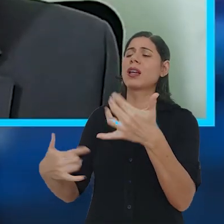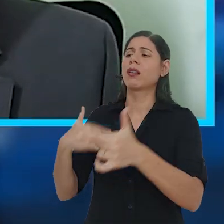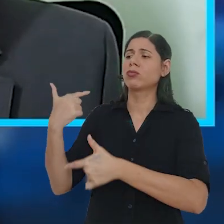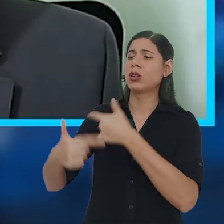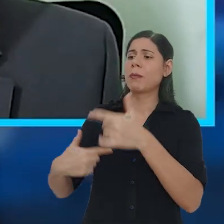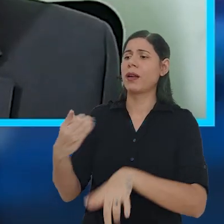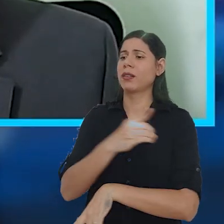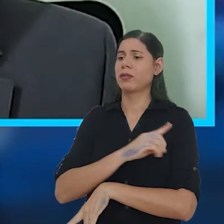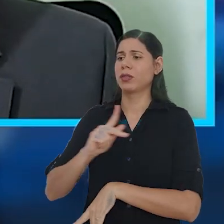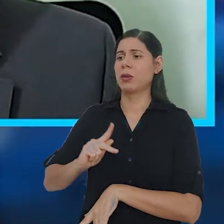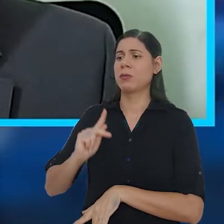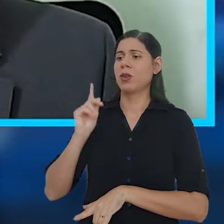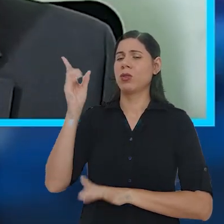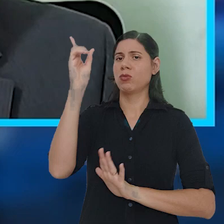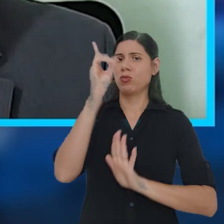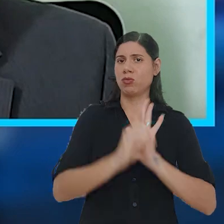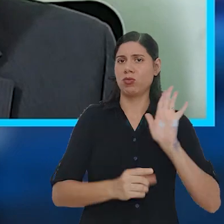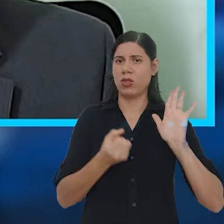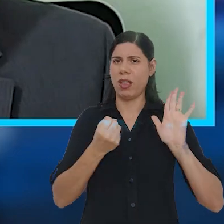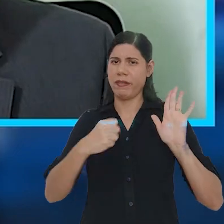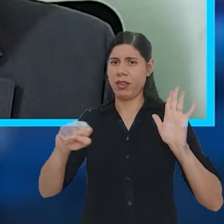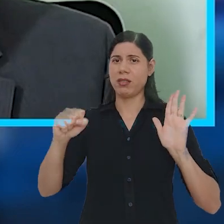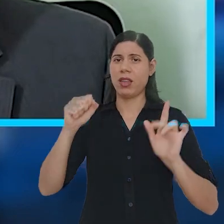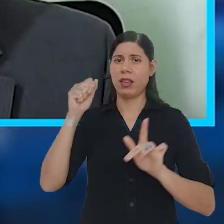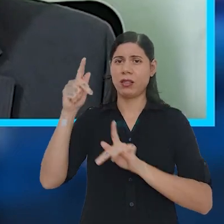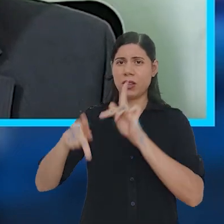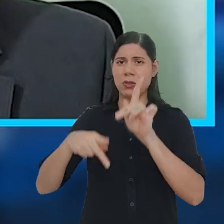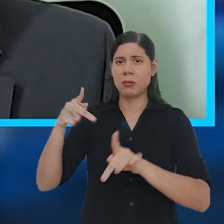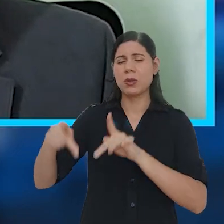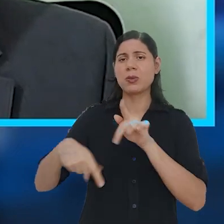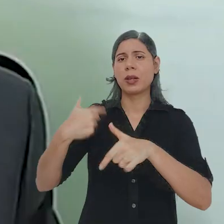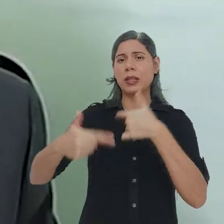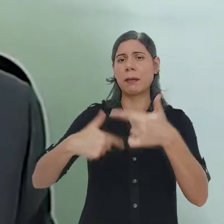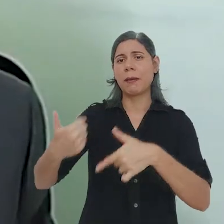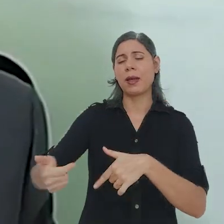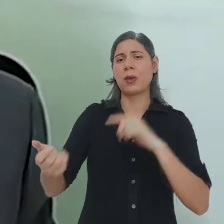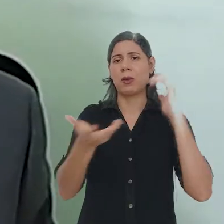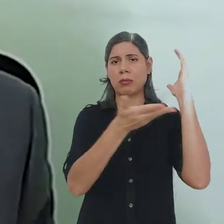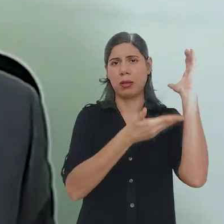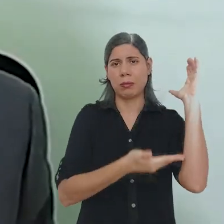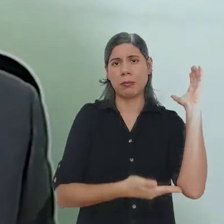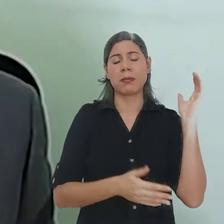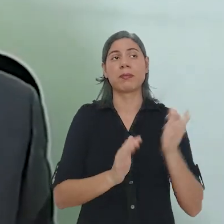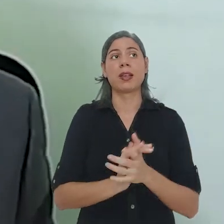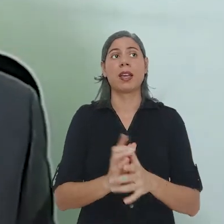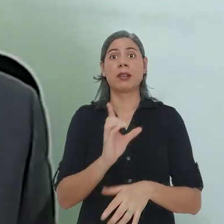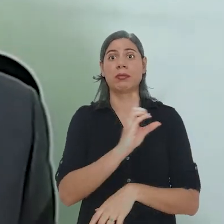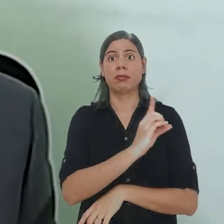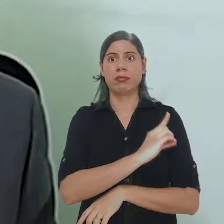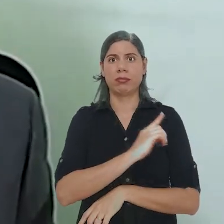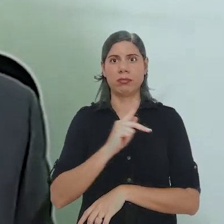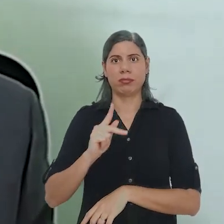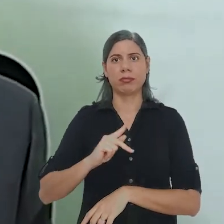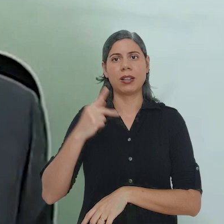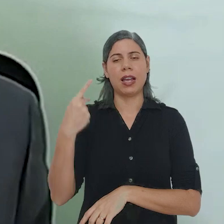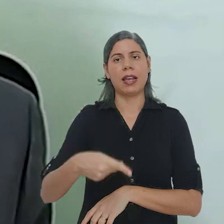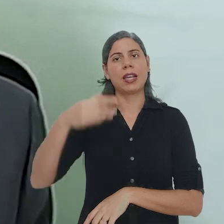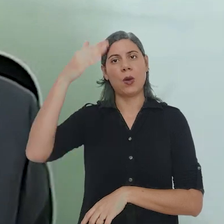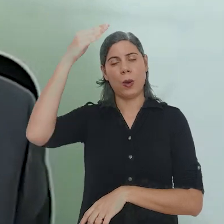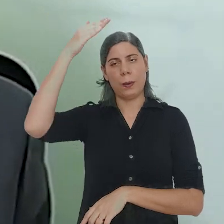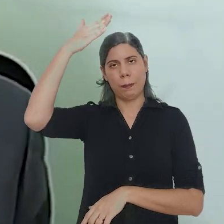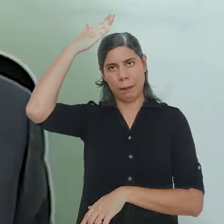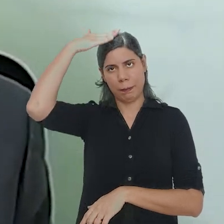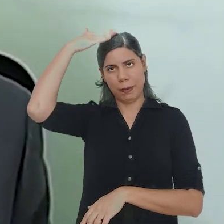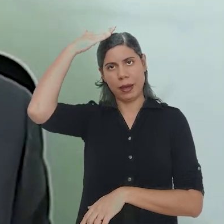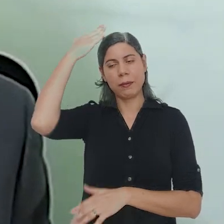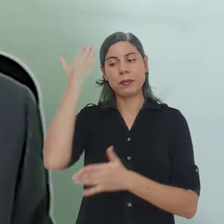defensor público pela defesa dos direitos dos soldados da borracha e os seus familiares? A Defensoria do Estado do Pará, ela iniciou esse trabalho